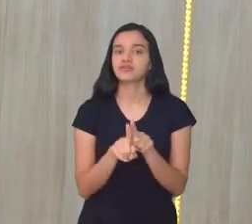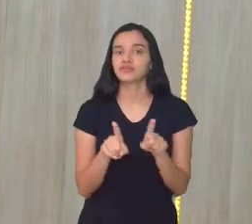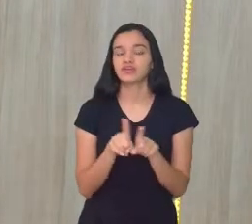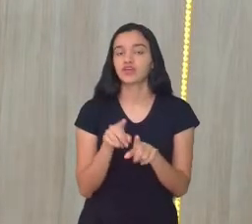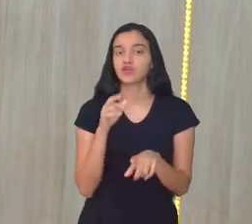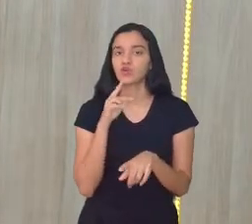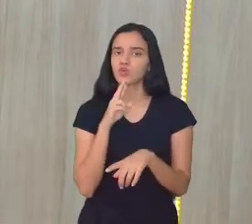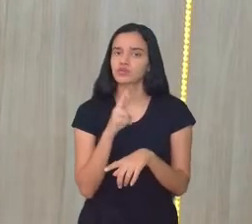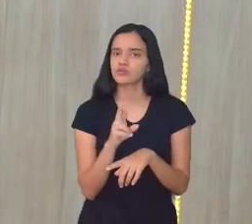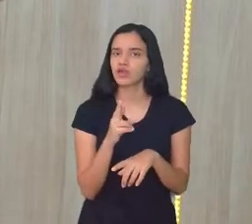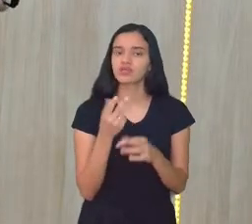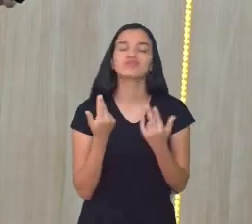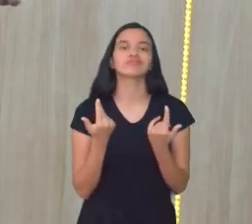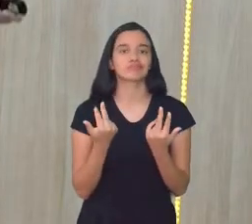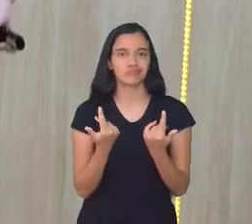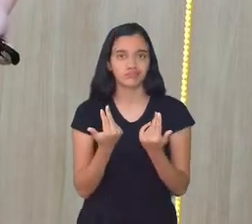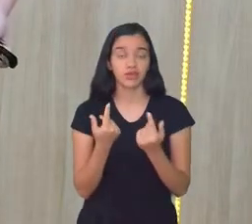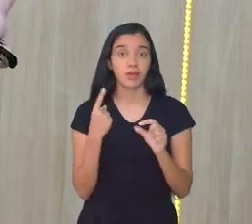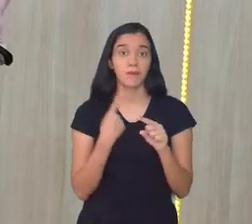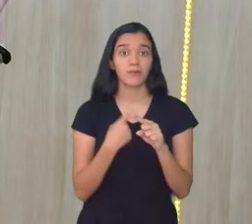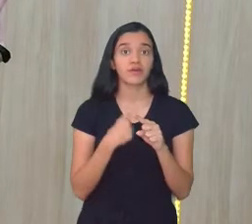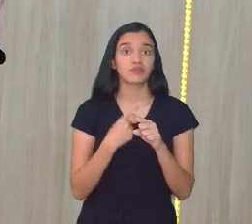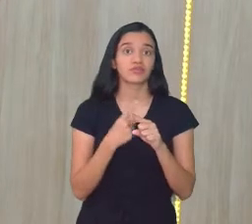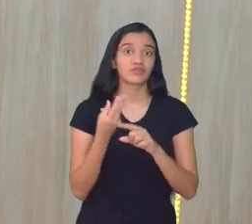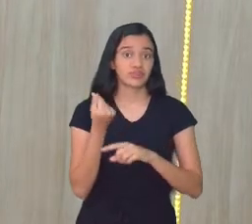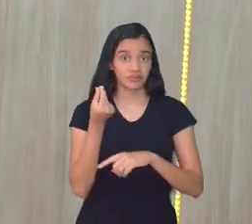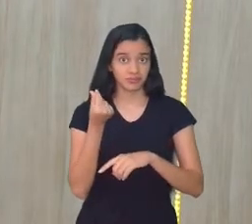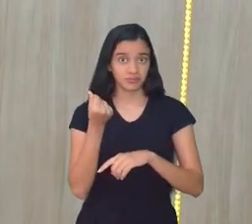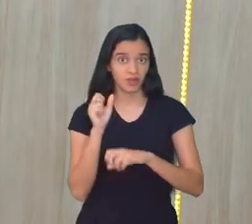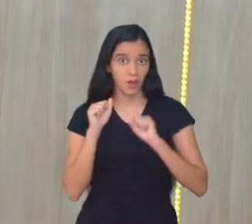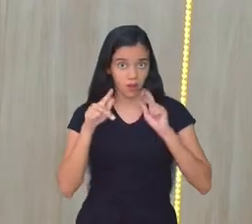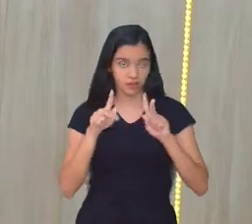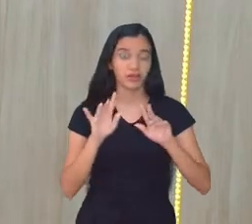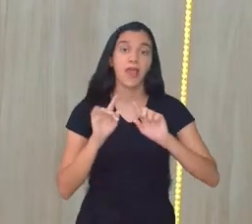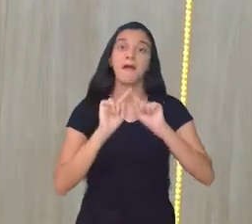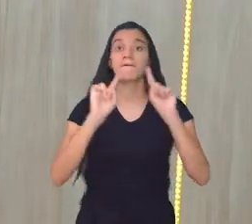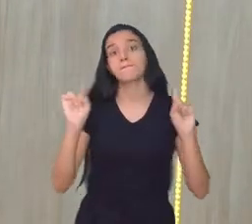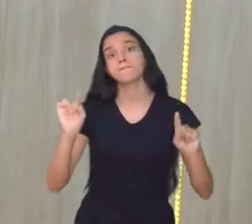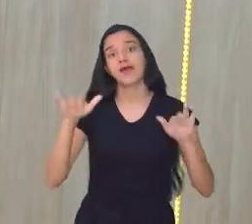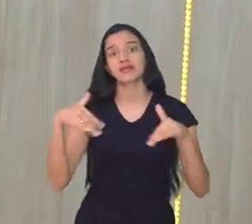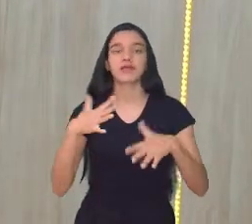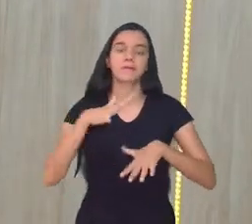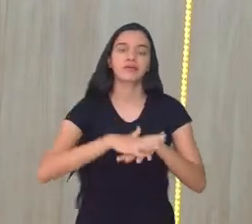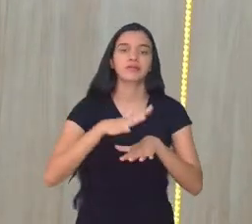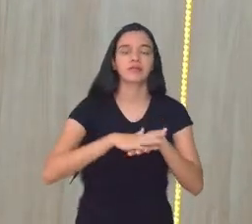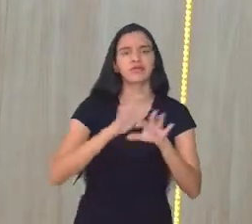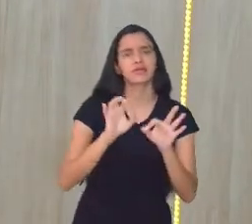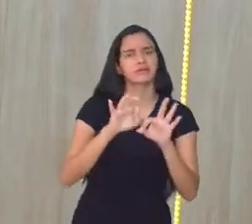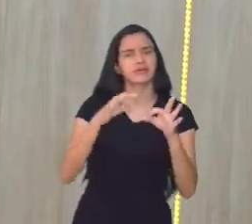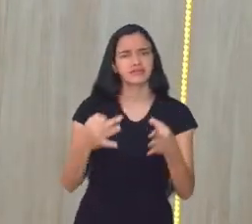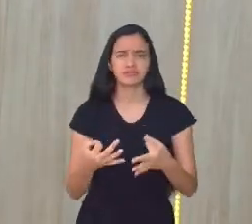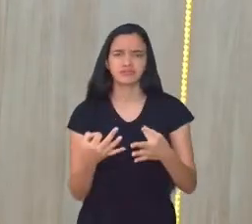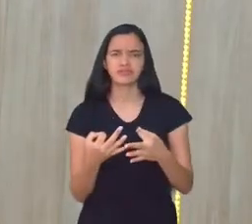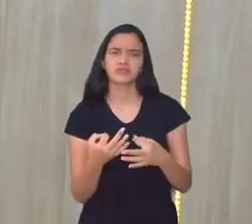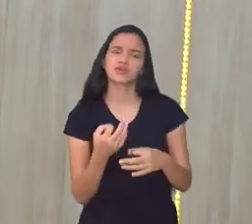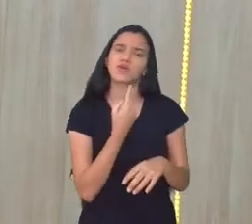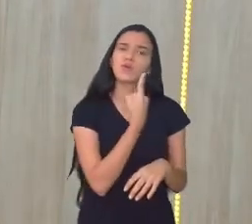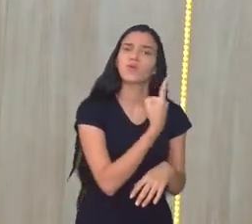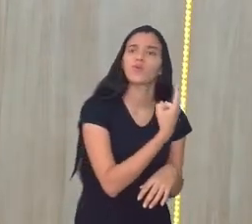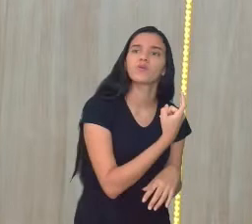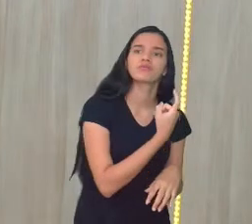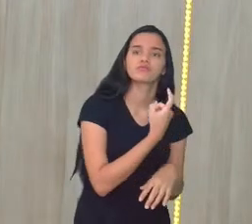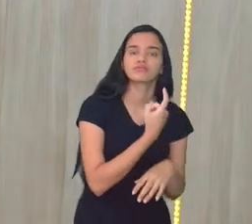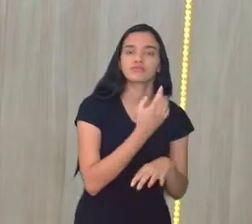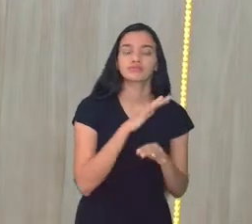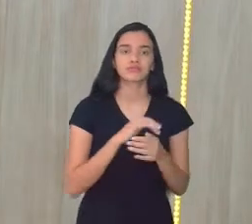mesmo valor, porque eu estou falando de dinheiro, tá? Mas na matemática é mais simples ainda. Uma